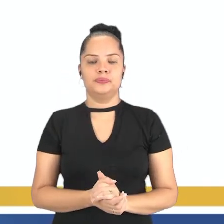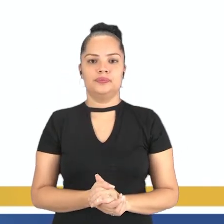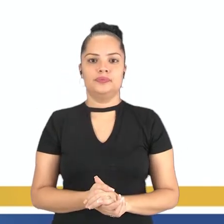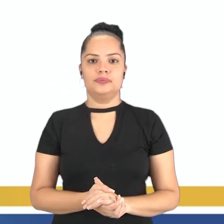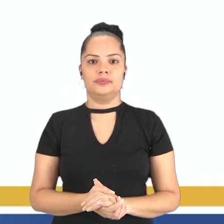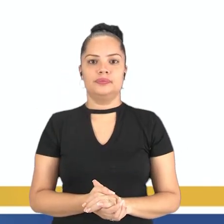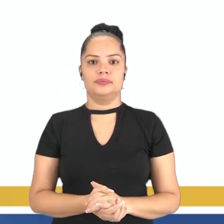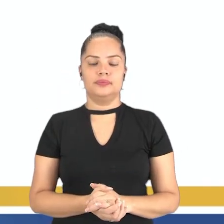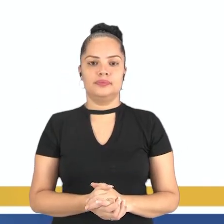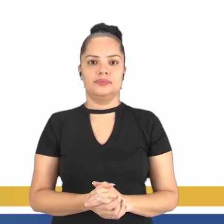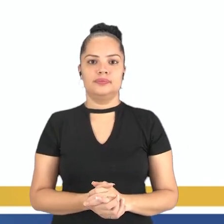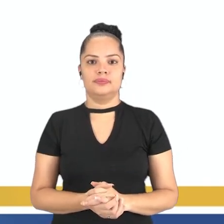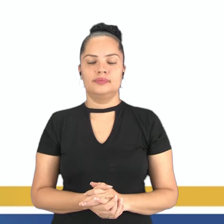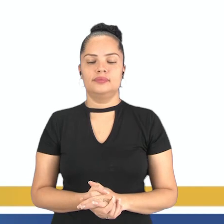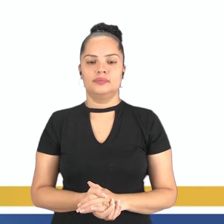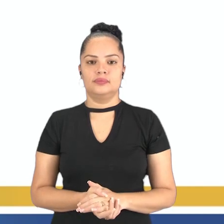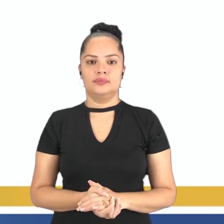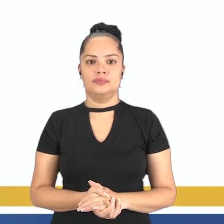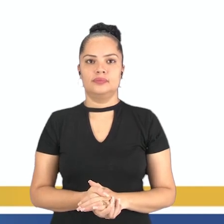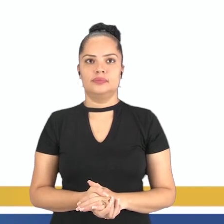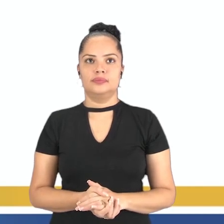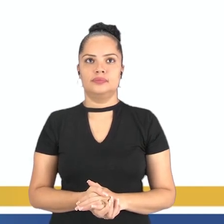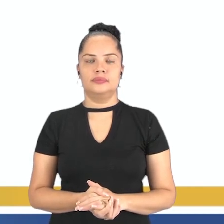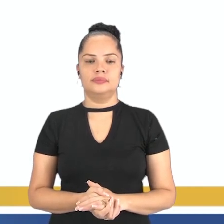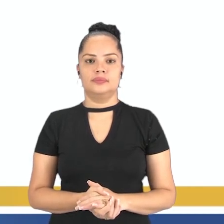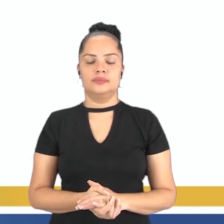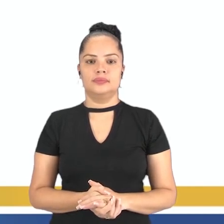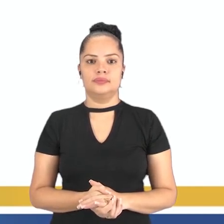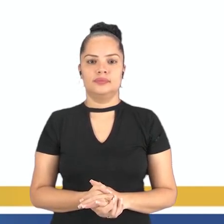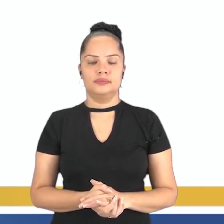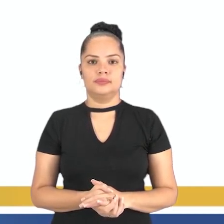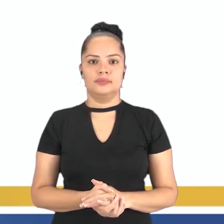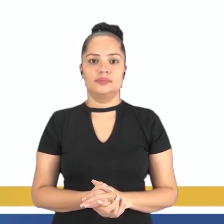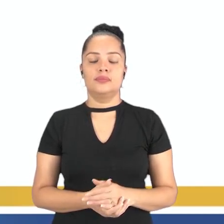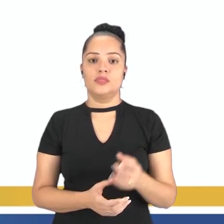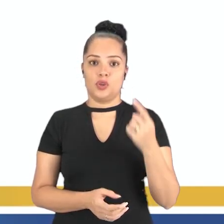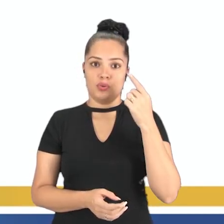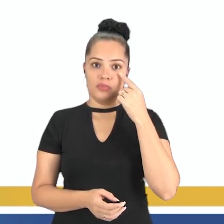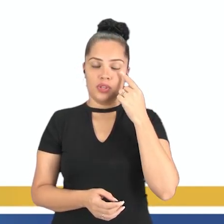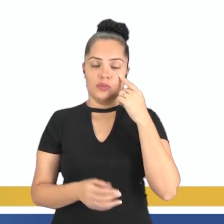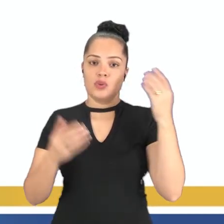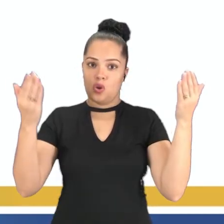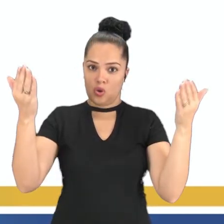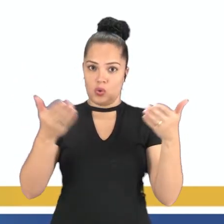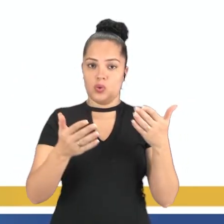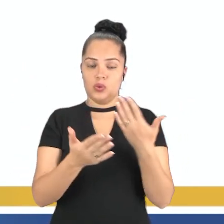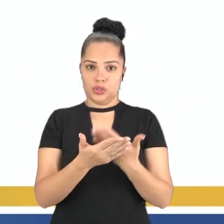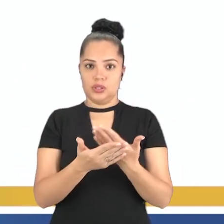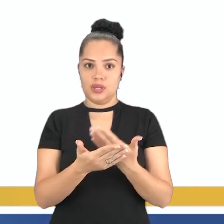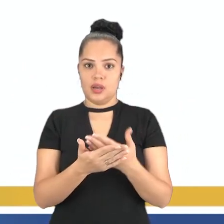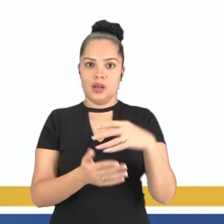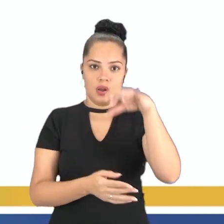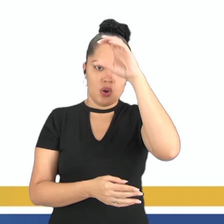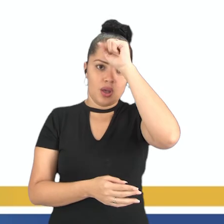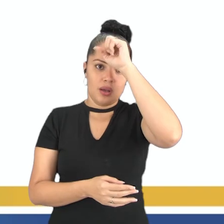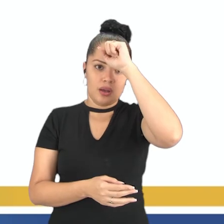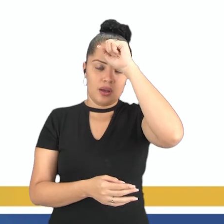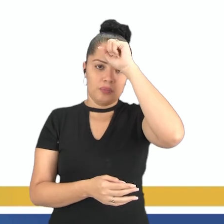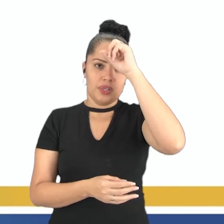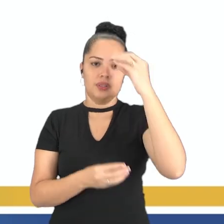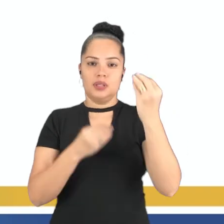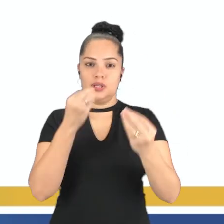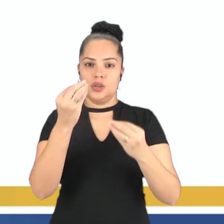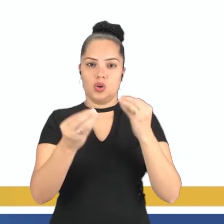8,394 milésimos. Beleza? Muito bem. Então, nós vimos nesta aula, pessoal, os elementos